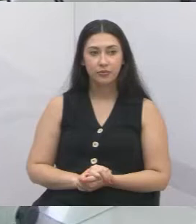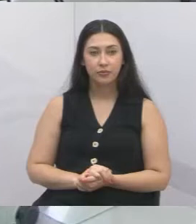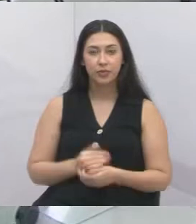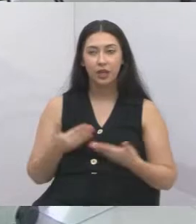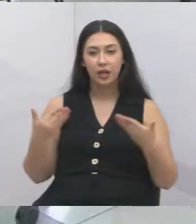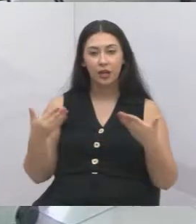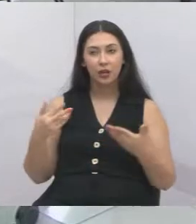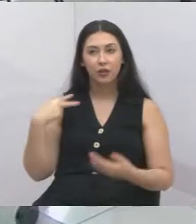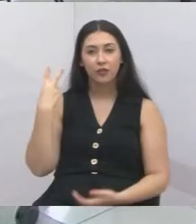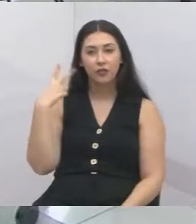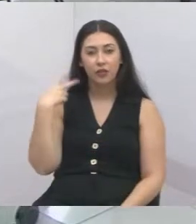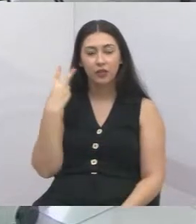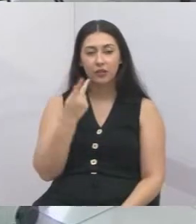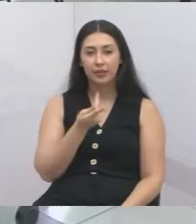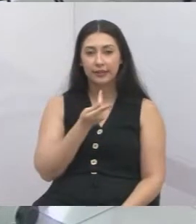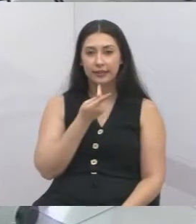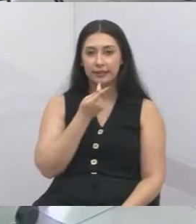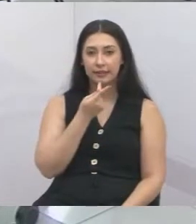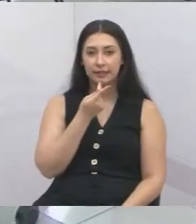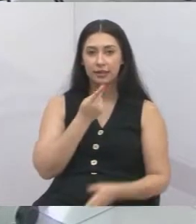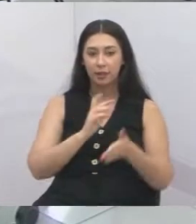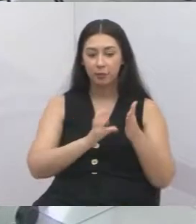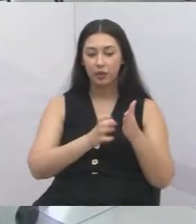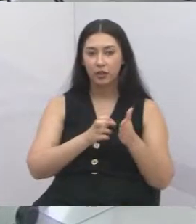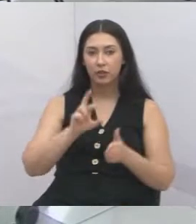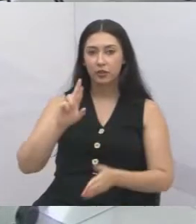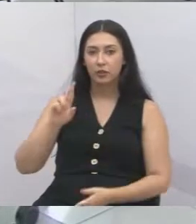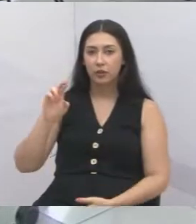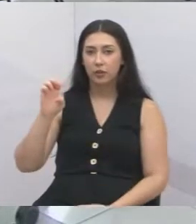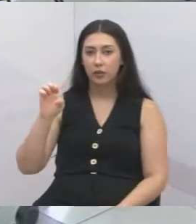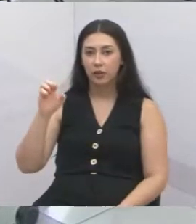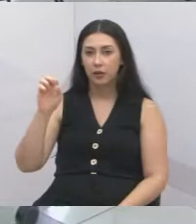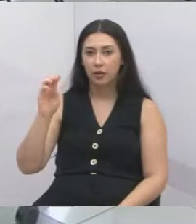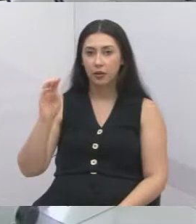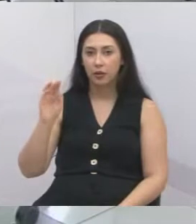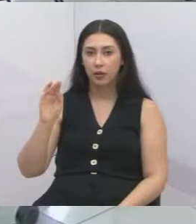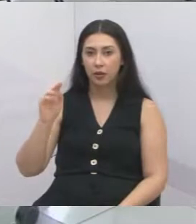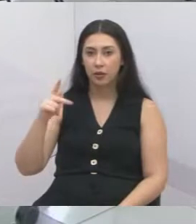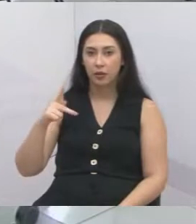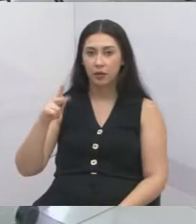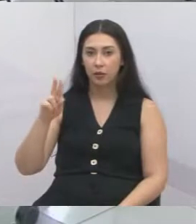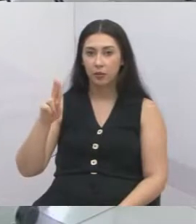Próximo, vereador Hernani Barreto, Republicanos.